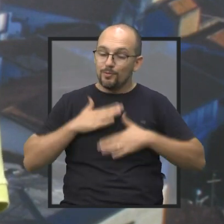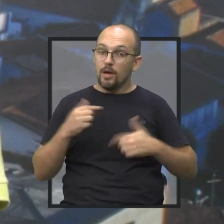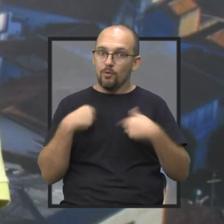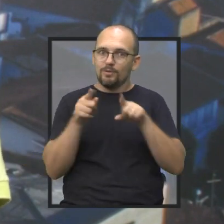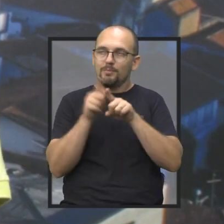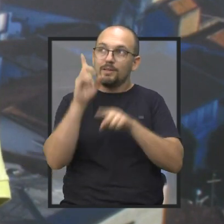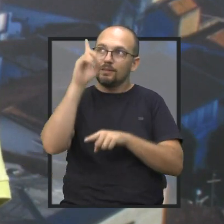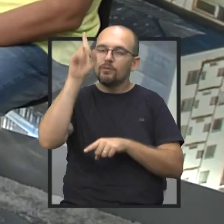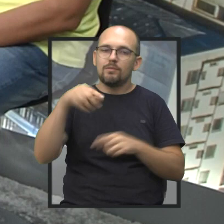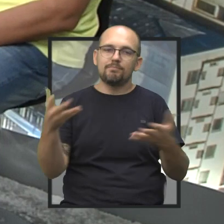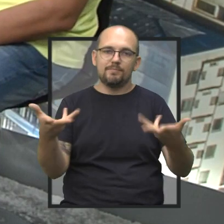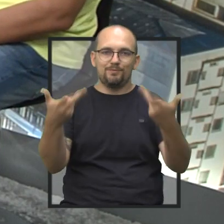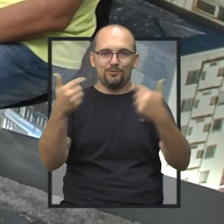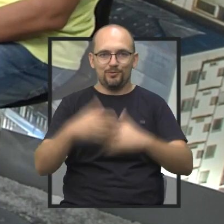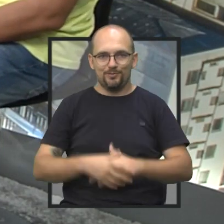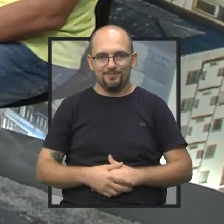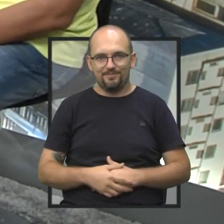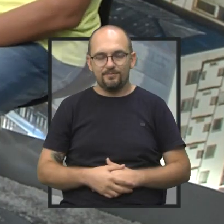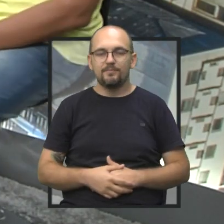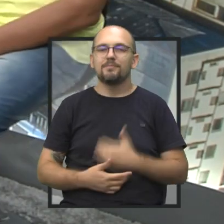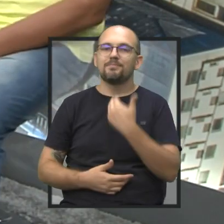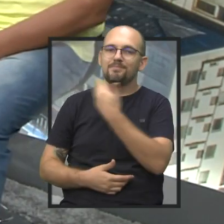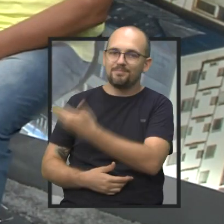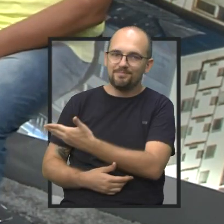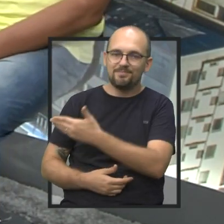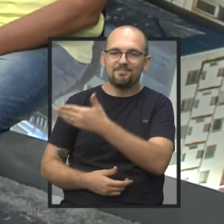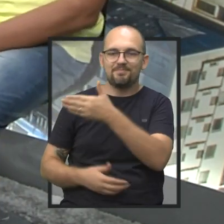porque Deus é maravilhoso. Pois bem, esses são